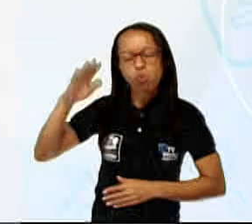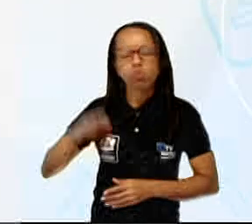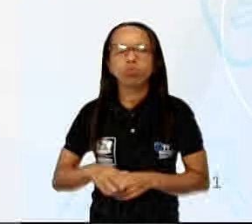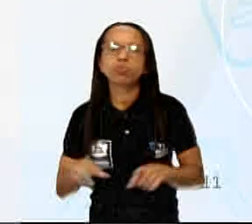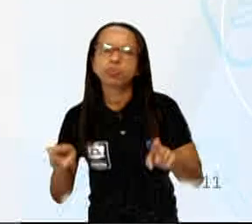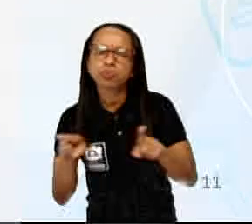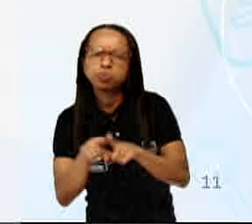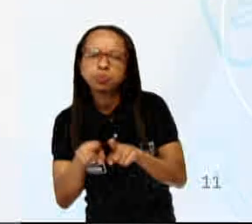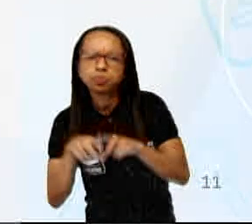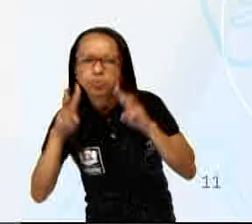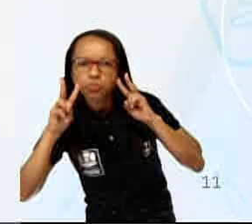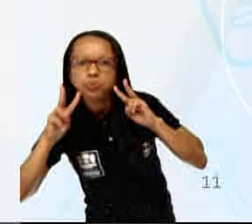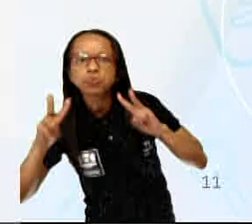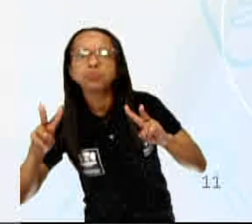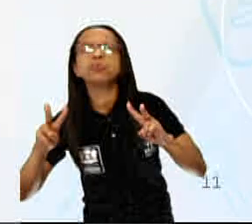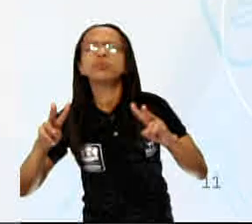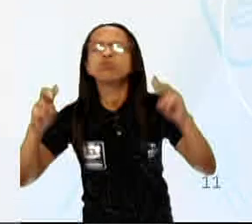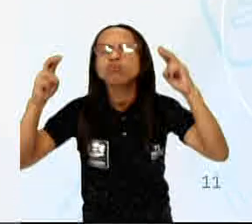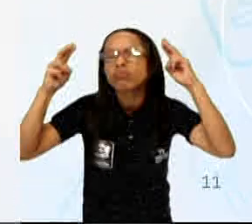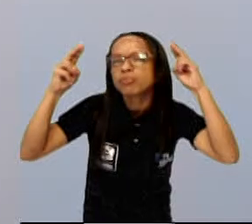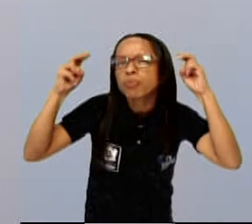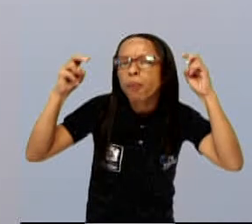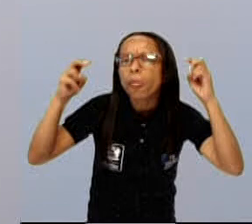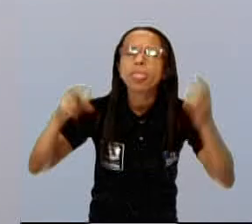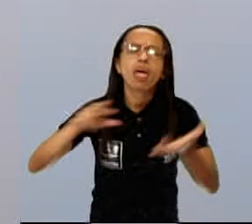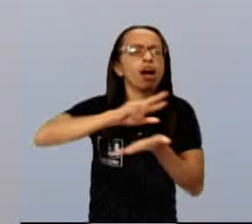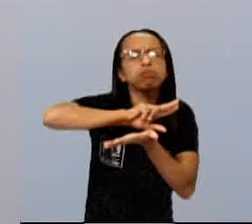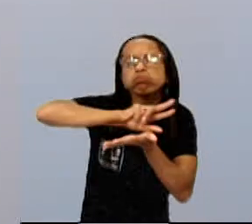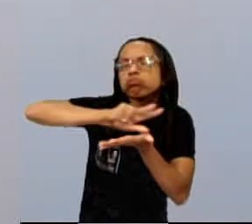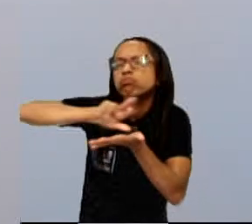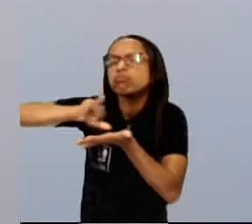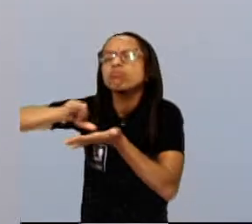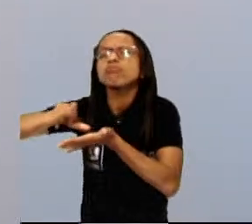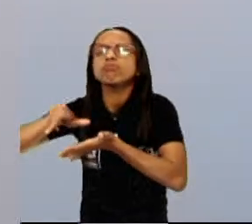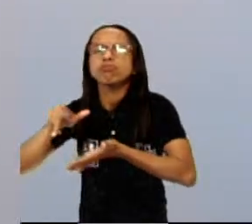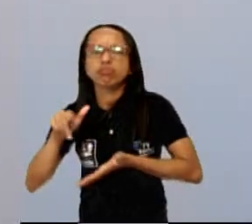as temáticas são as mais variadas possíveis.